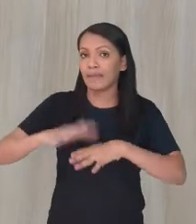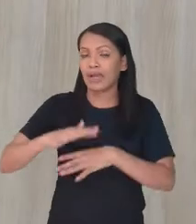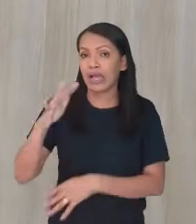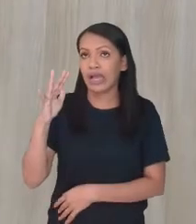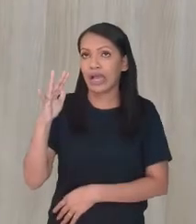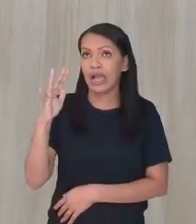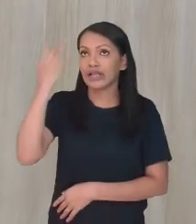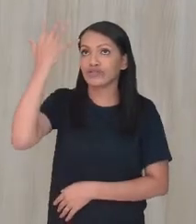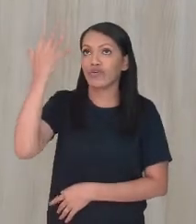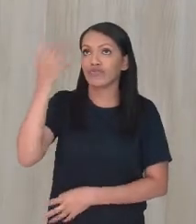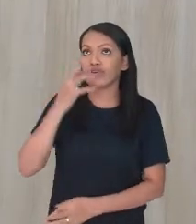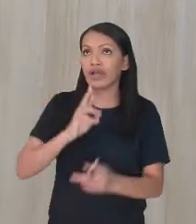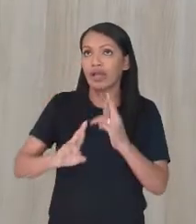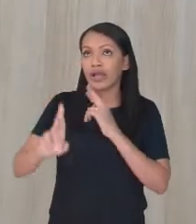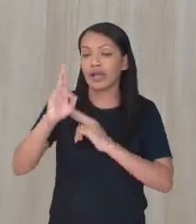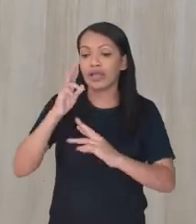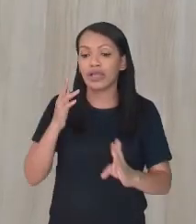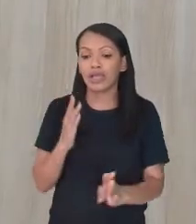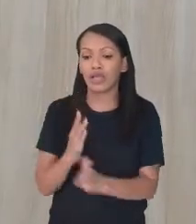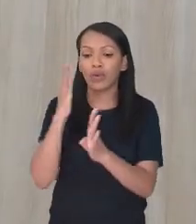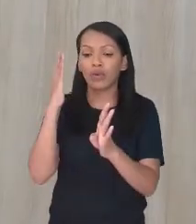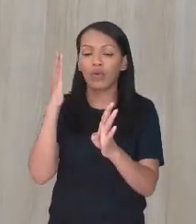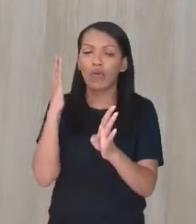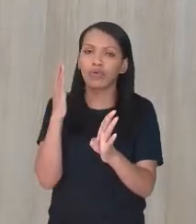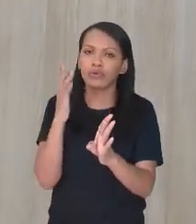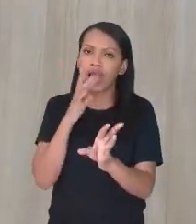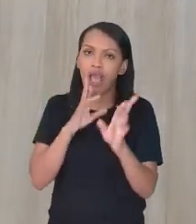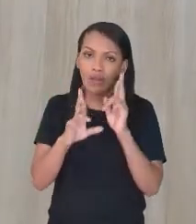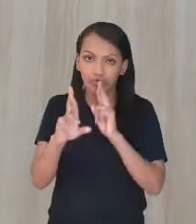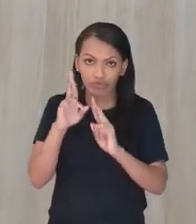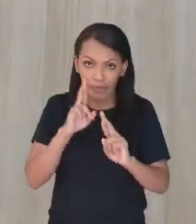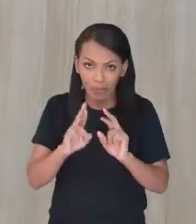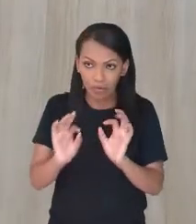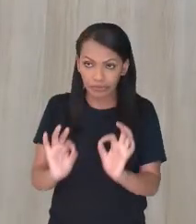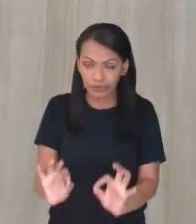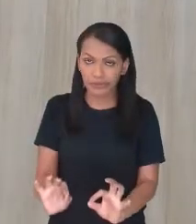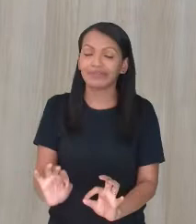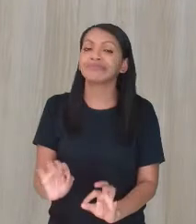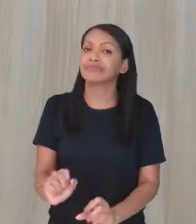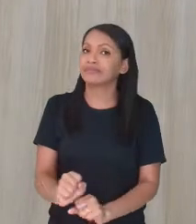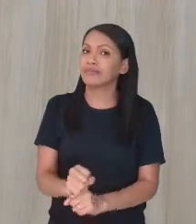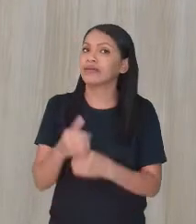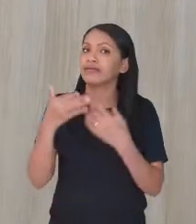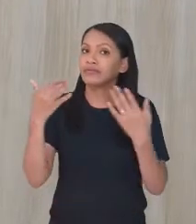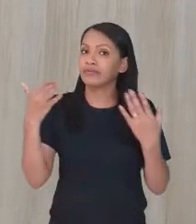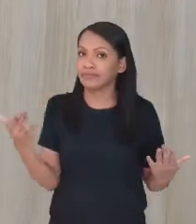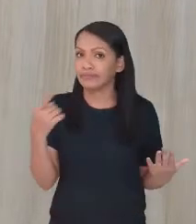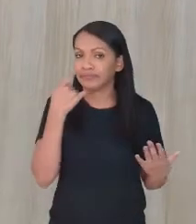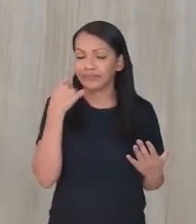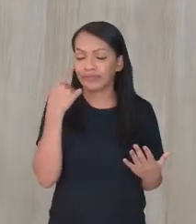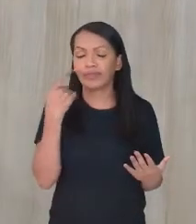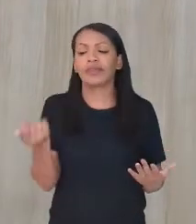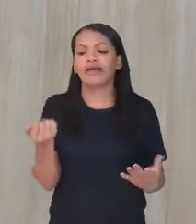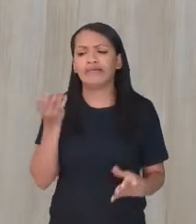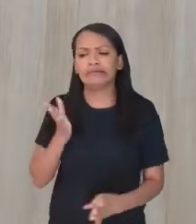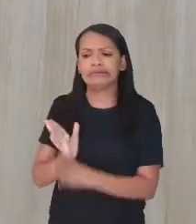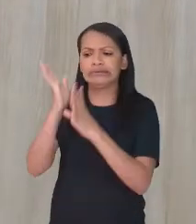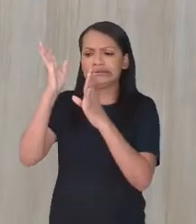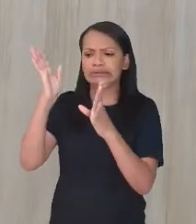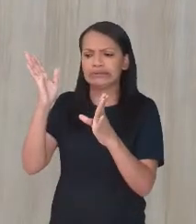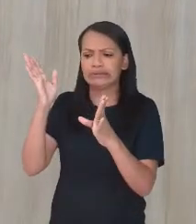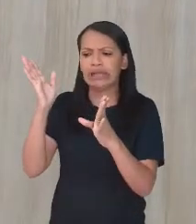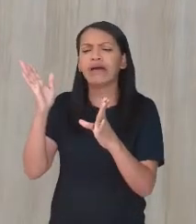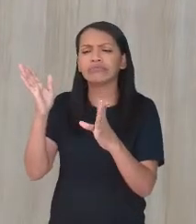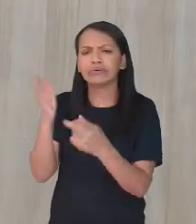resolver problemas, tá bom? Então, essa solução de problemas, claro que através dessas soluções de problemas vão